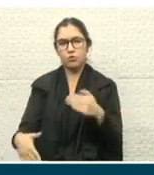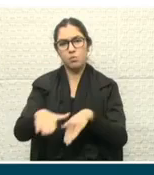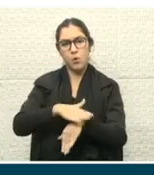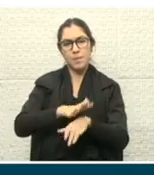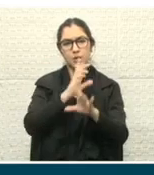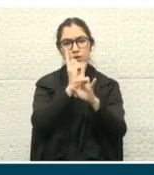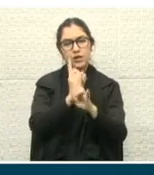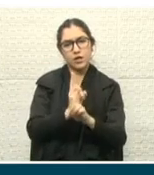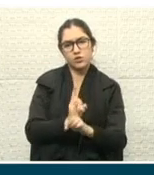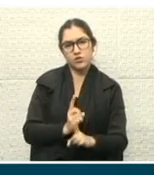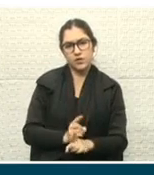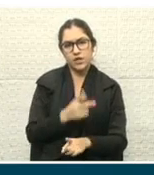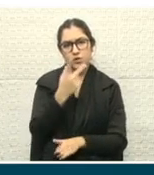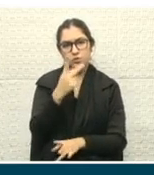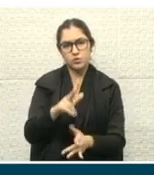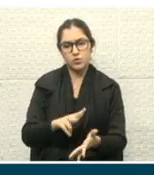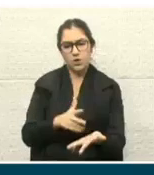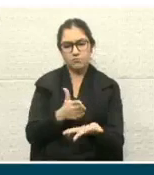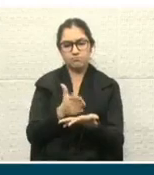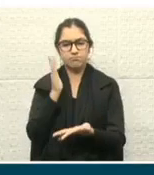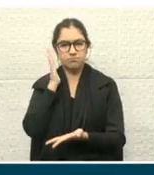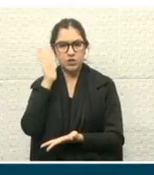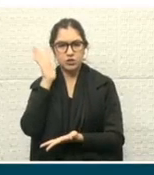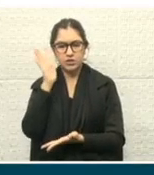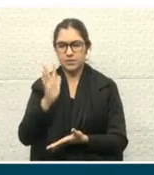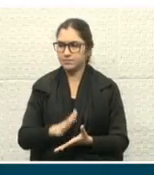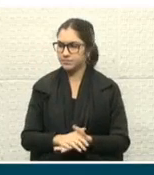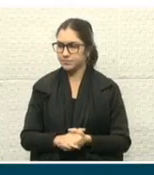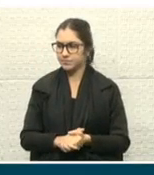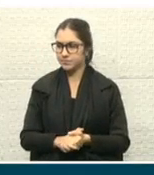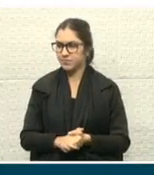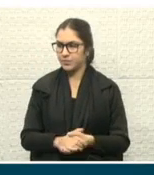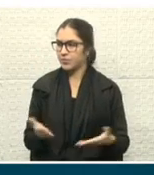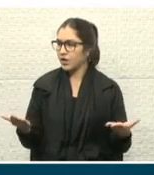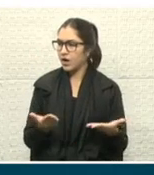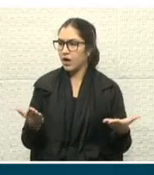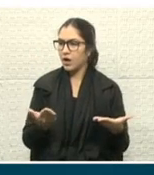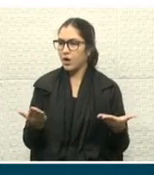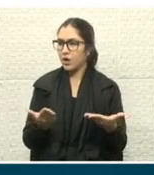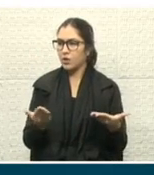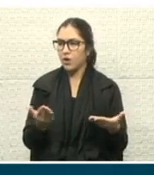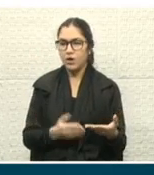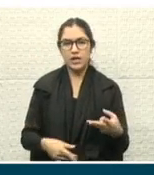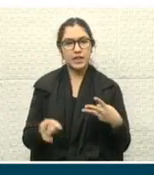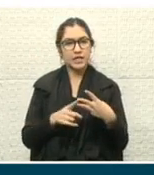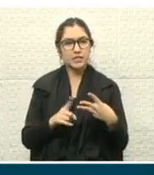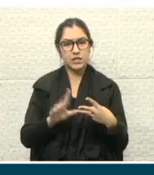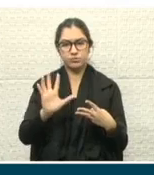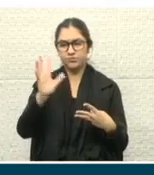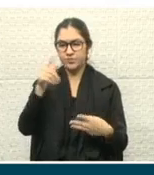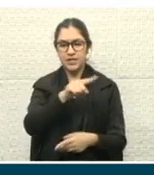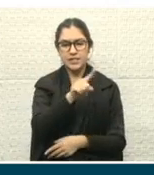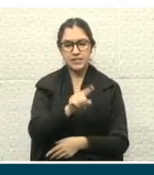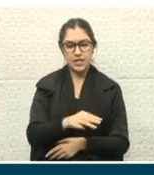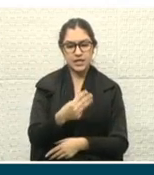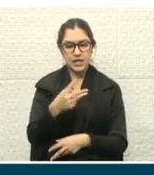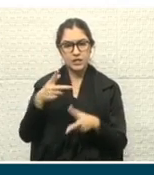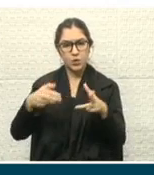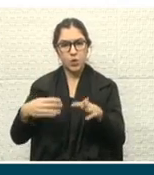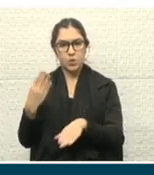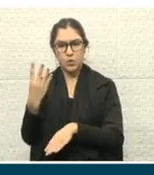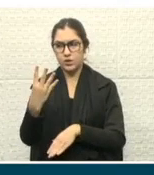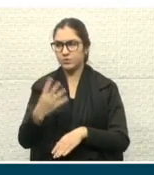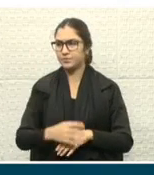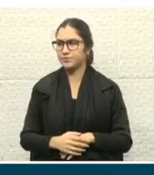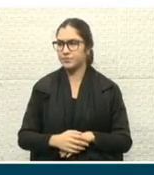de identificar a sua parte imaginária. Agora, o terceiro caso, z3 igual a